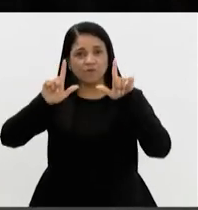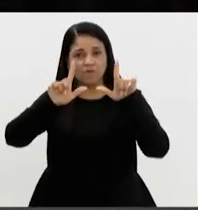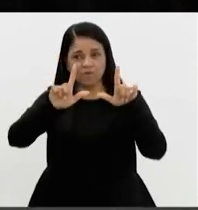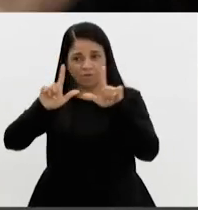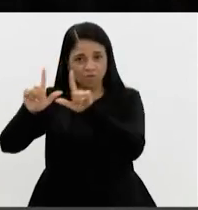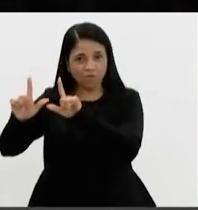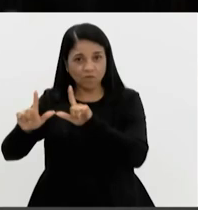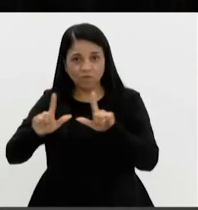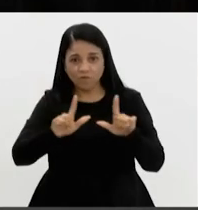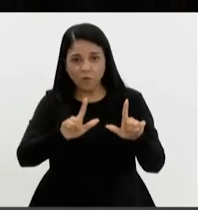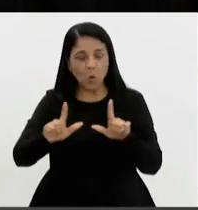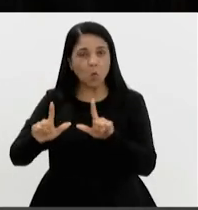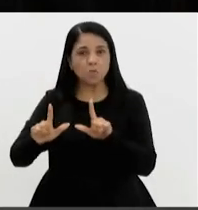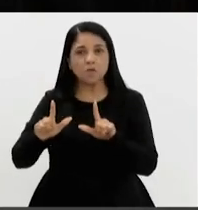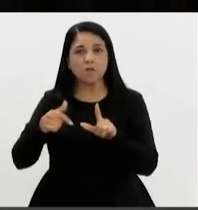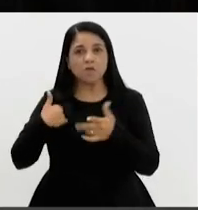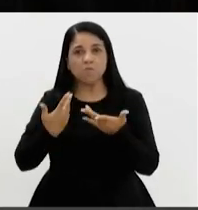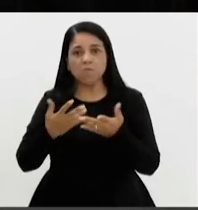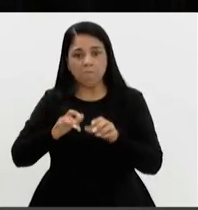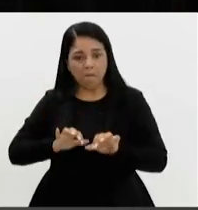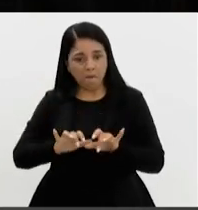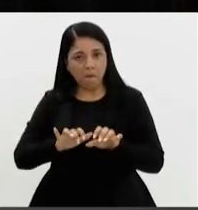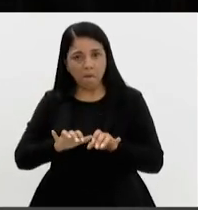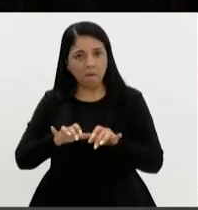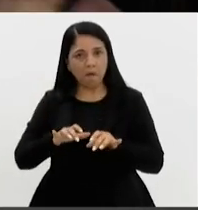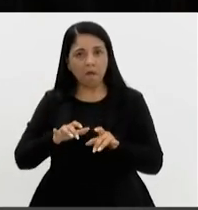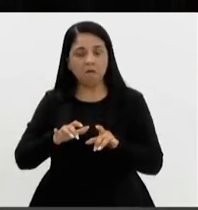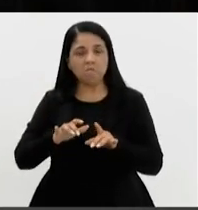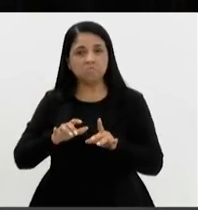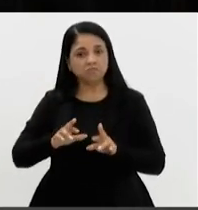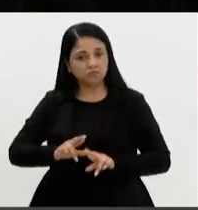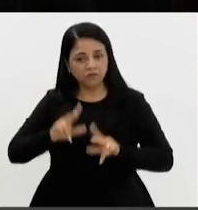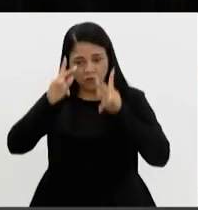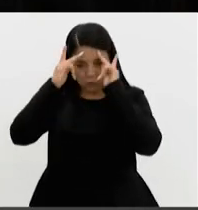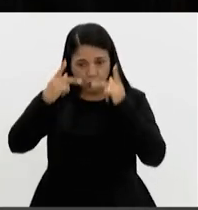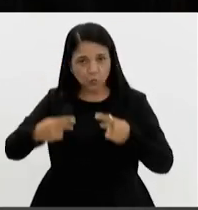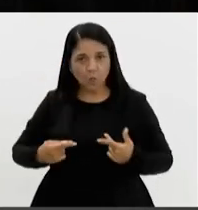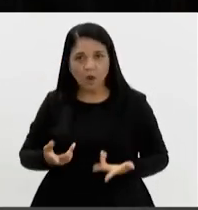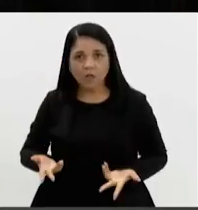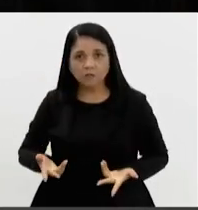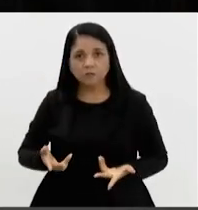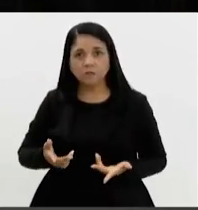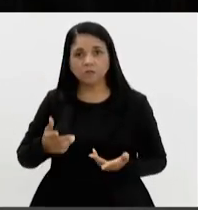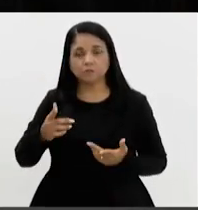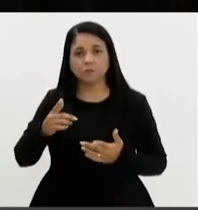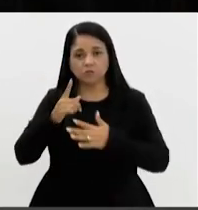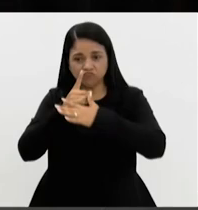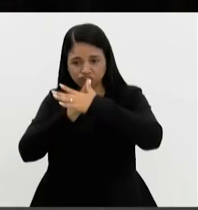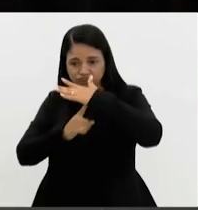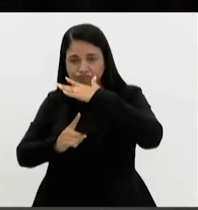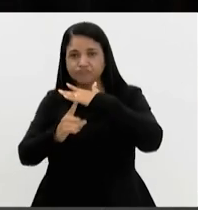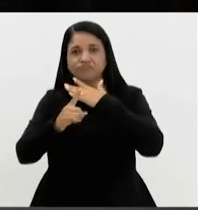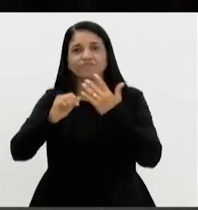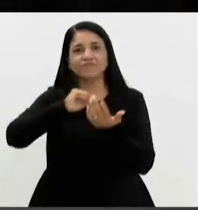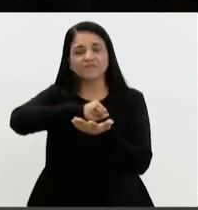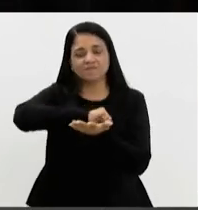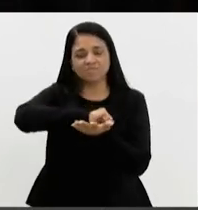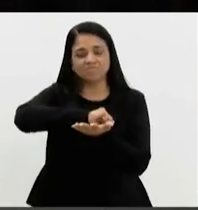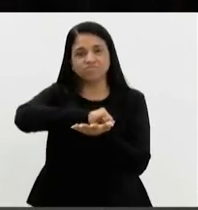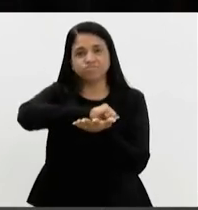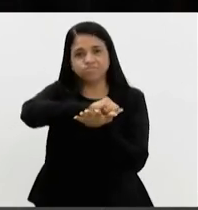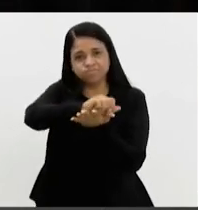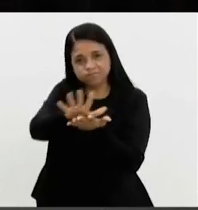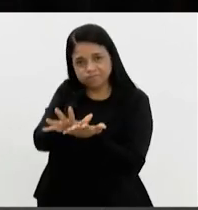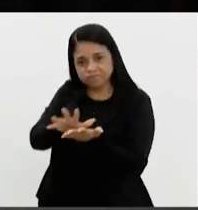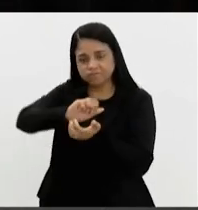redigidos não por pessoas mas eh roteiros redigidos não por pessoas mas por um chat GPT